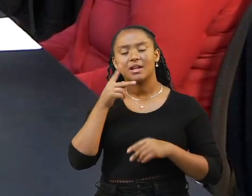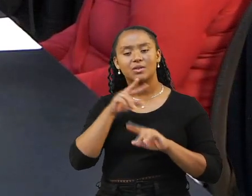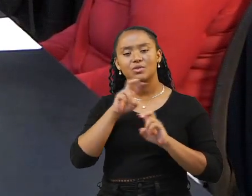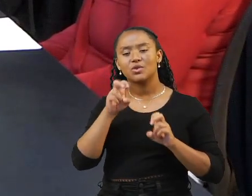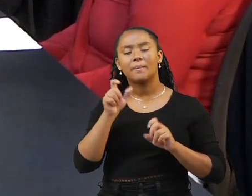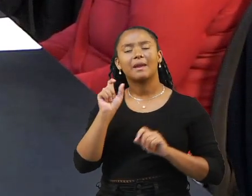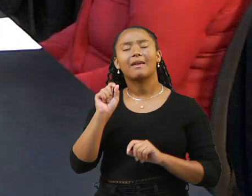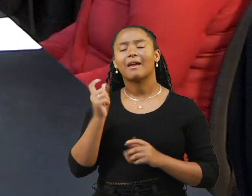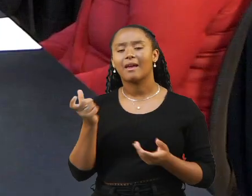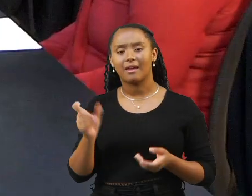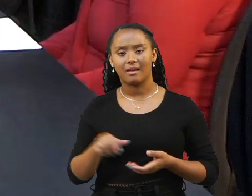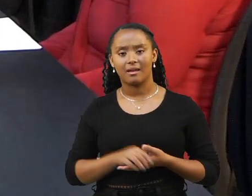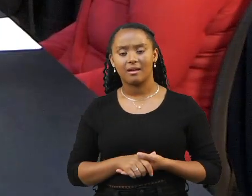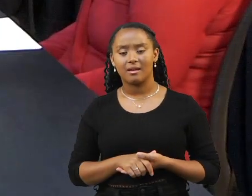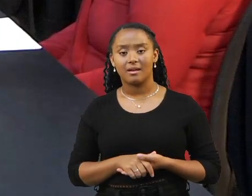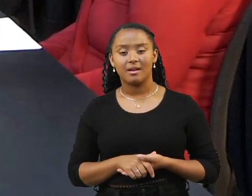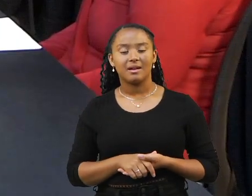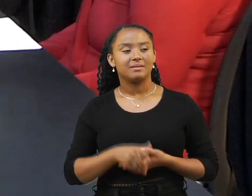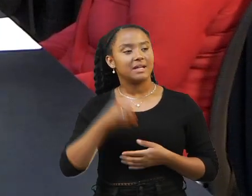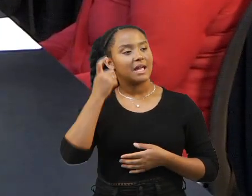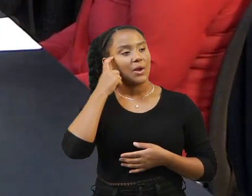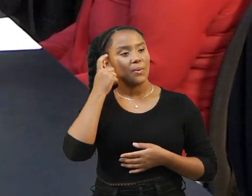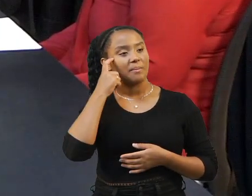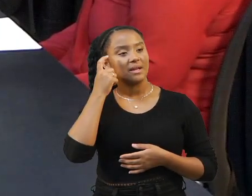está falando? Eu pensei